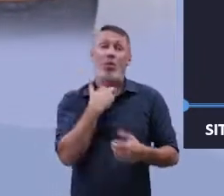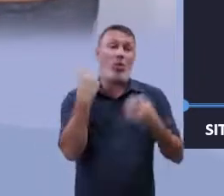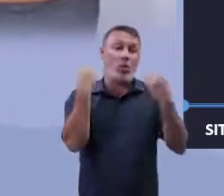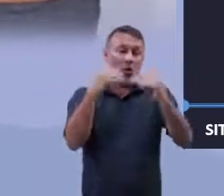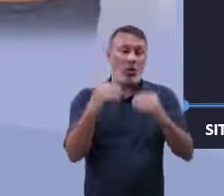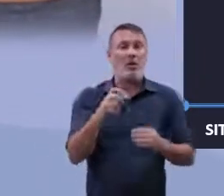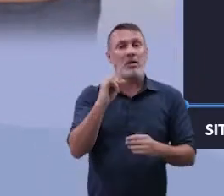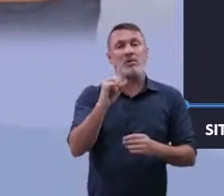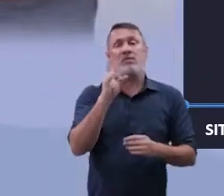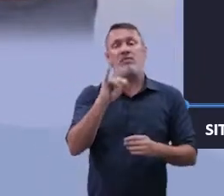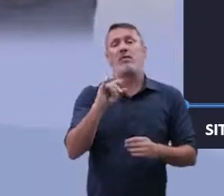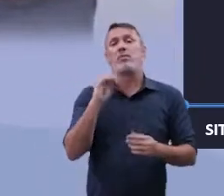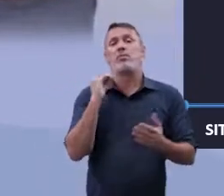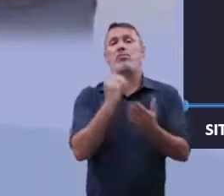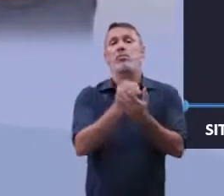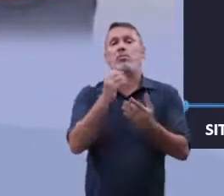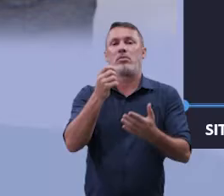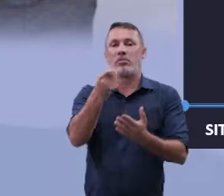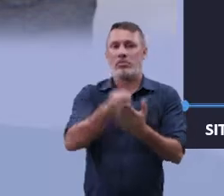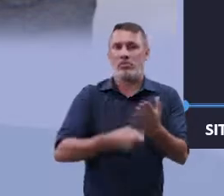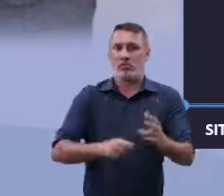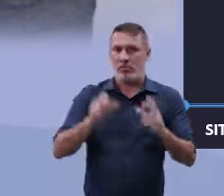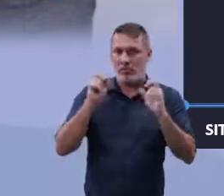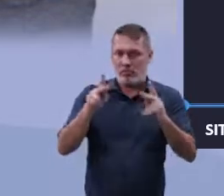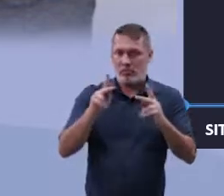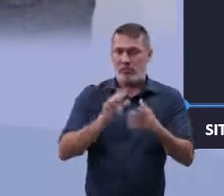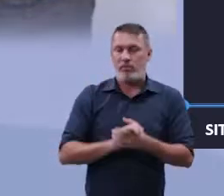deve fazer, porque senão vai alcançar